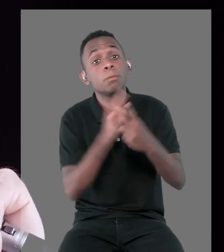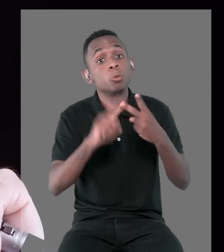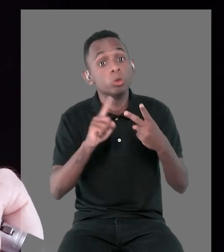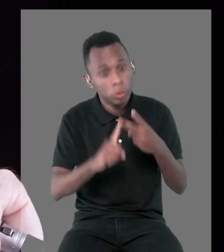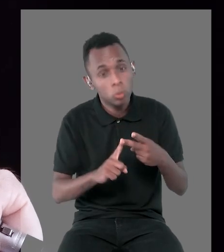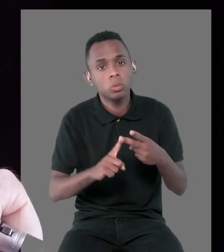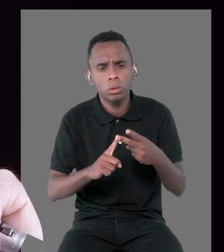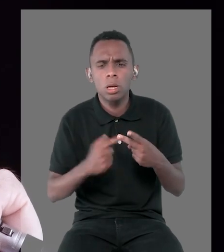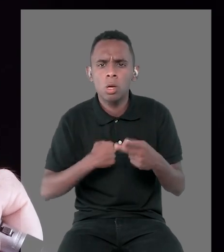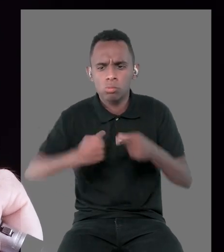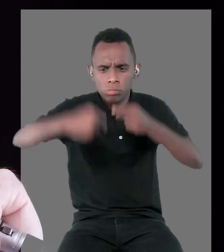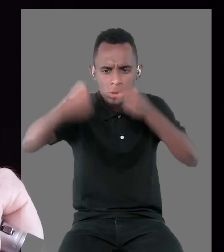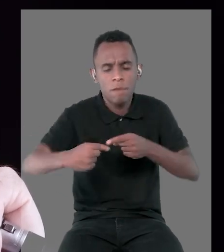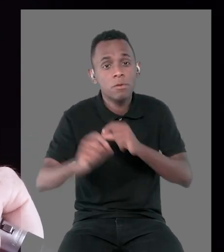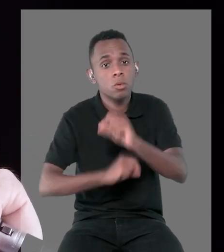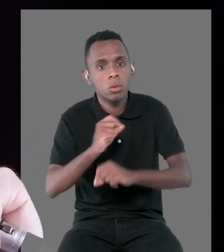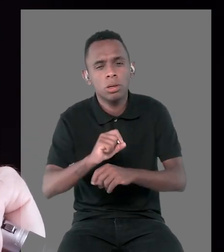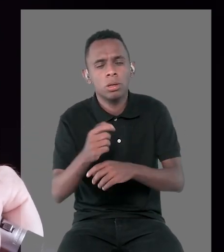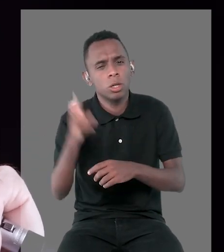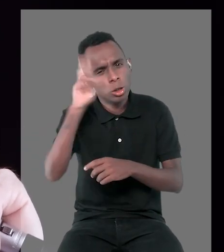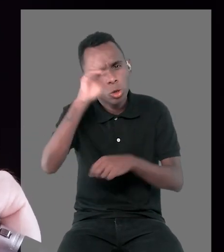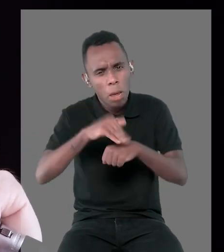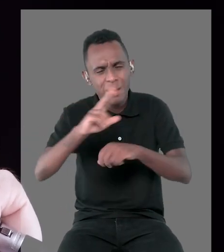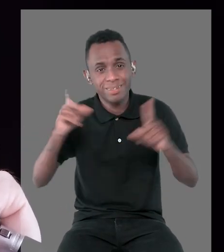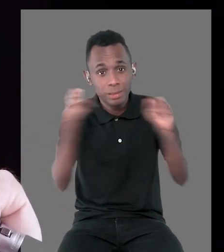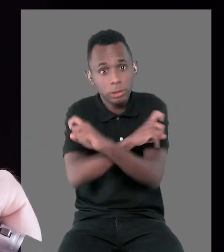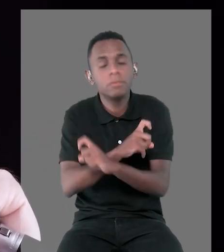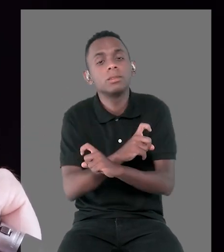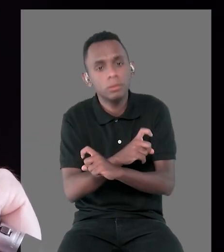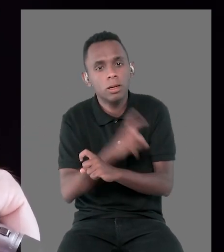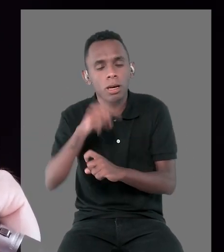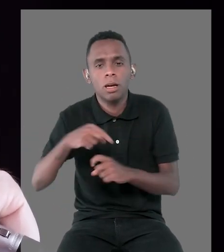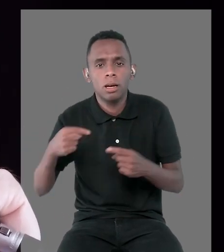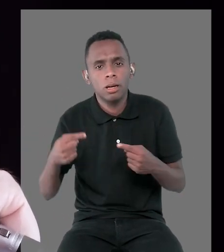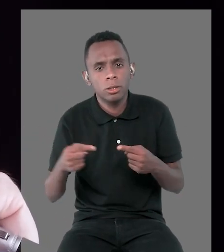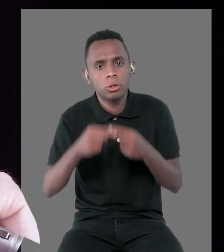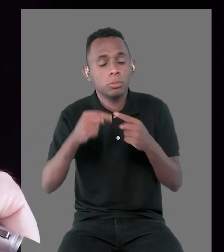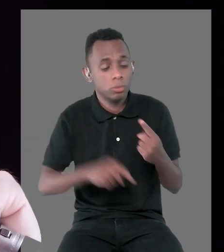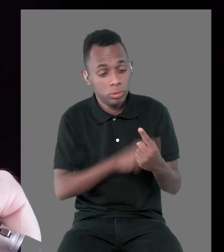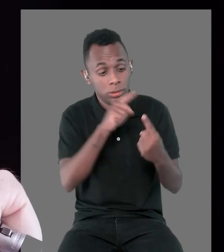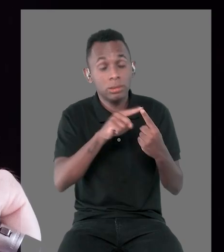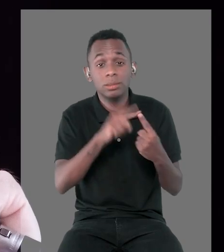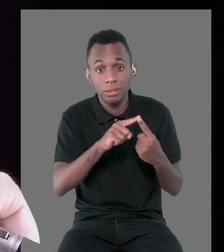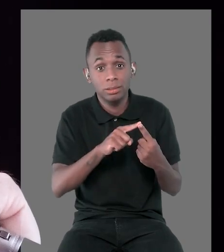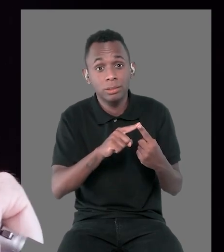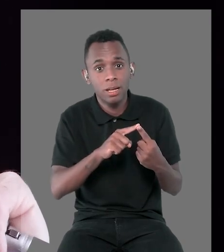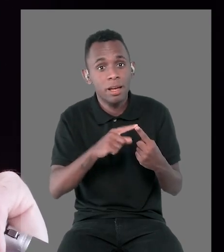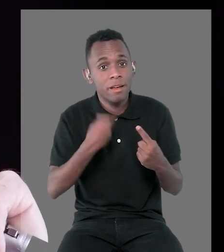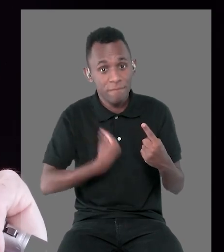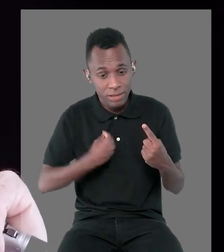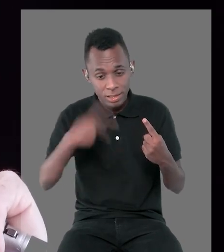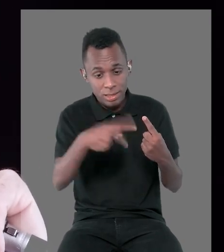segundo eu ia encarar a história mais difícil, né? Que era um retrato do Sebastião, mas também